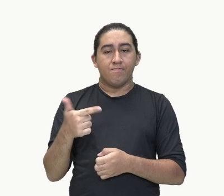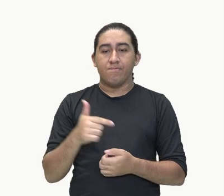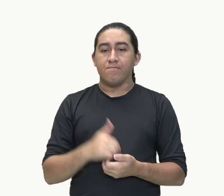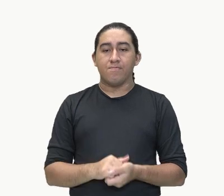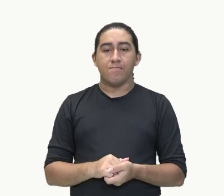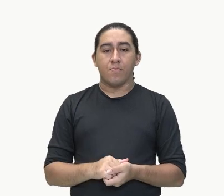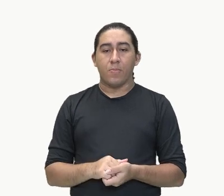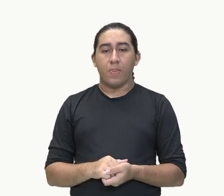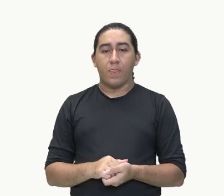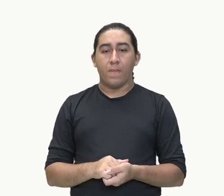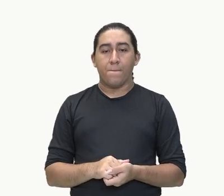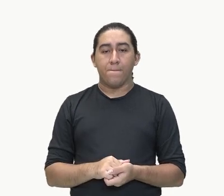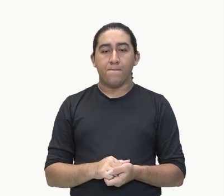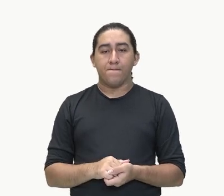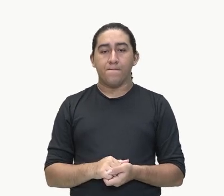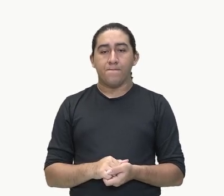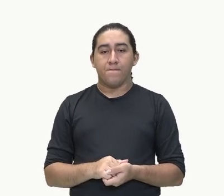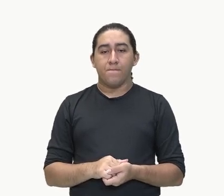prefixo.